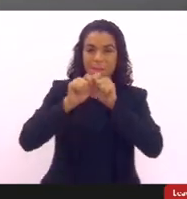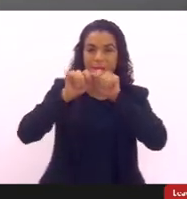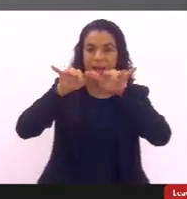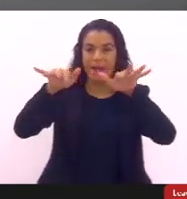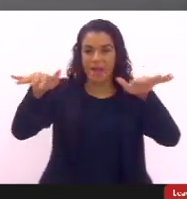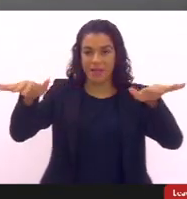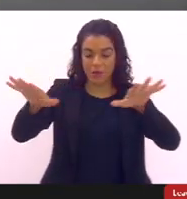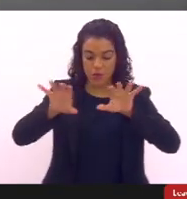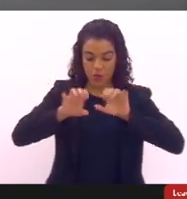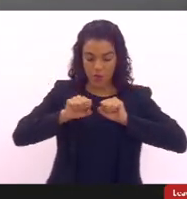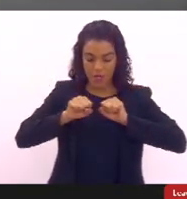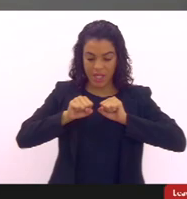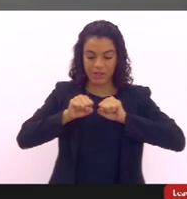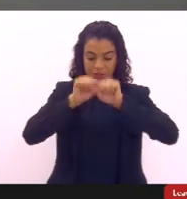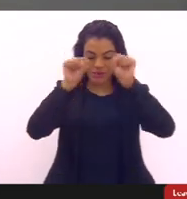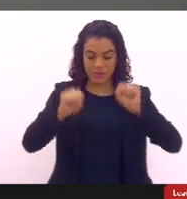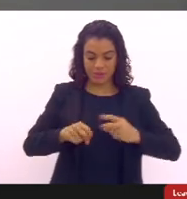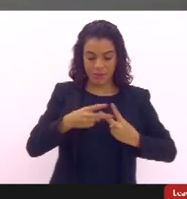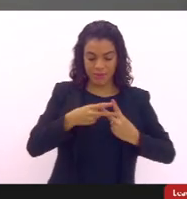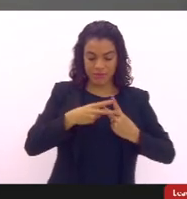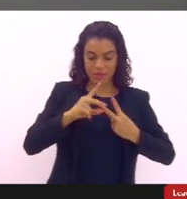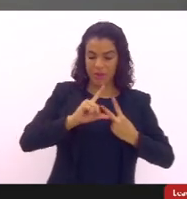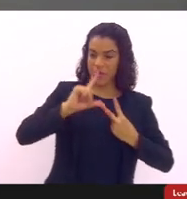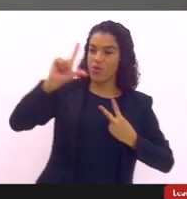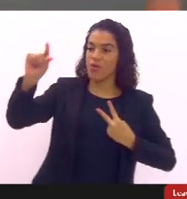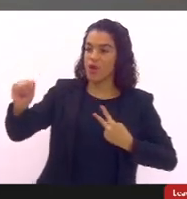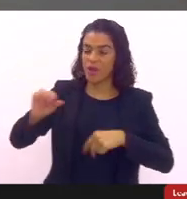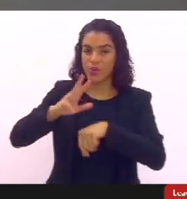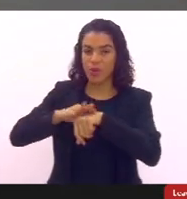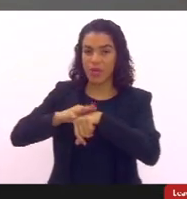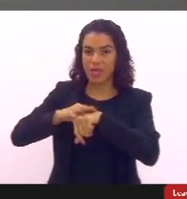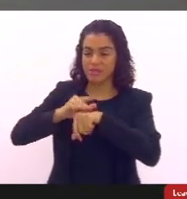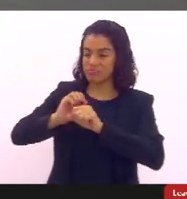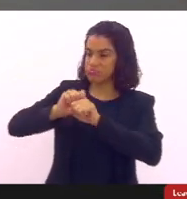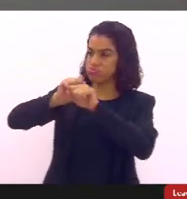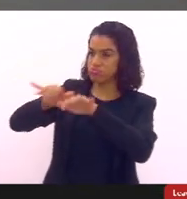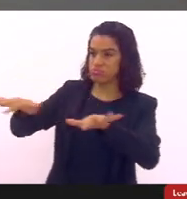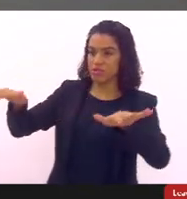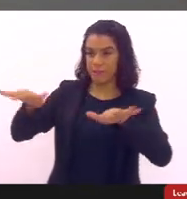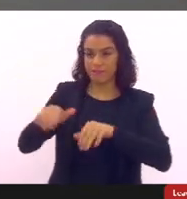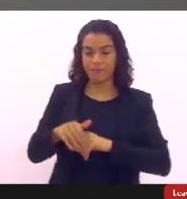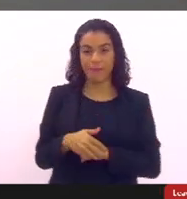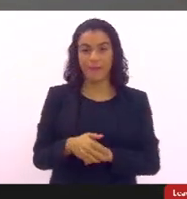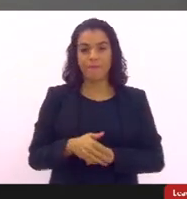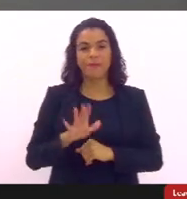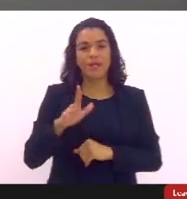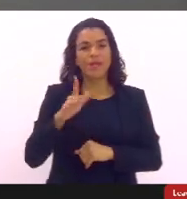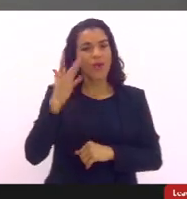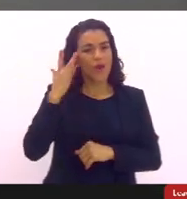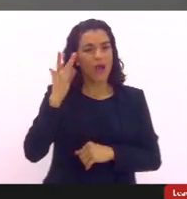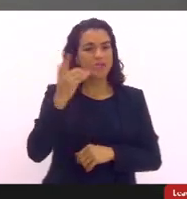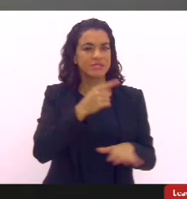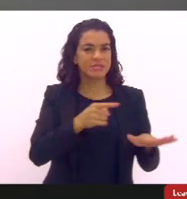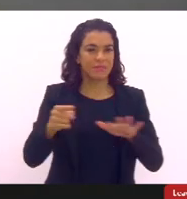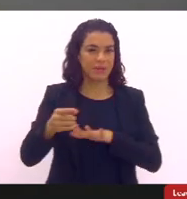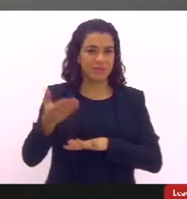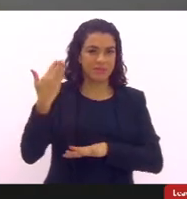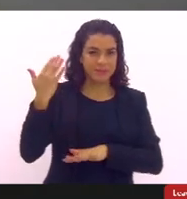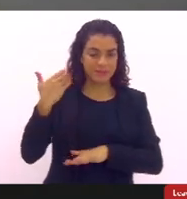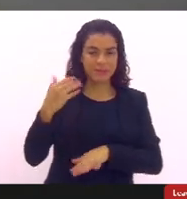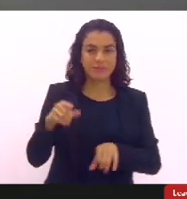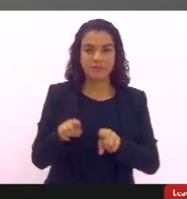na prisão e saiu doente. A gente falou também, o Tiago acho que falou na semana retrasada